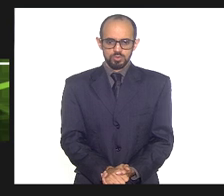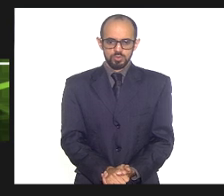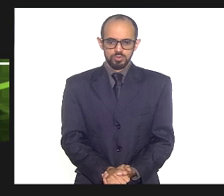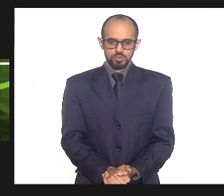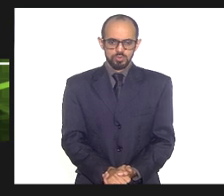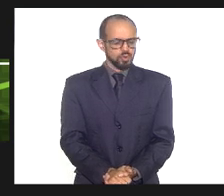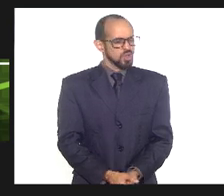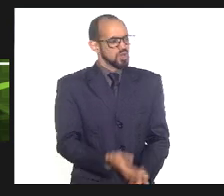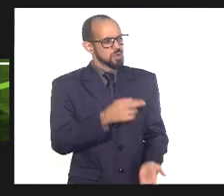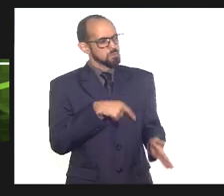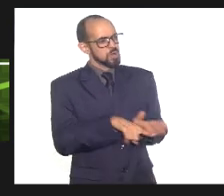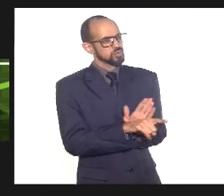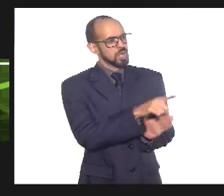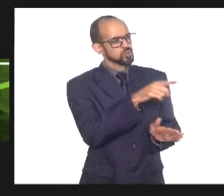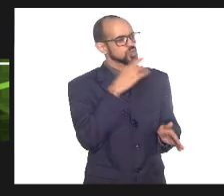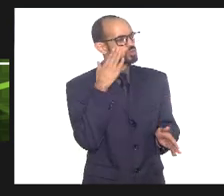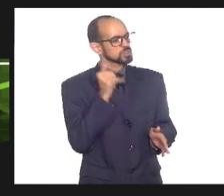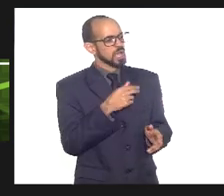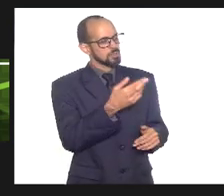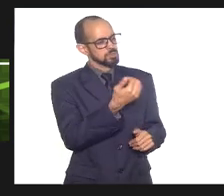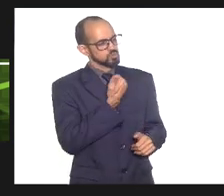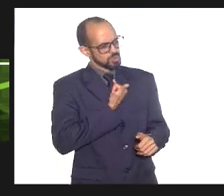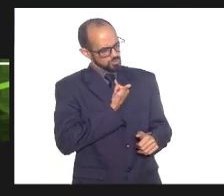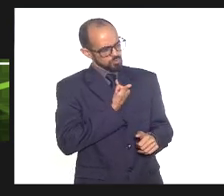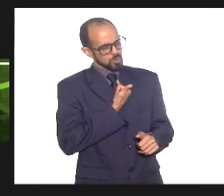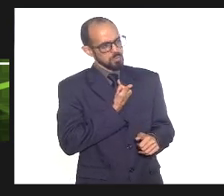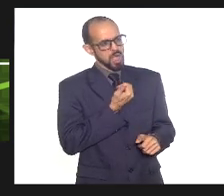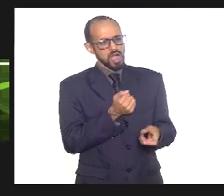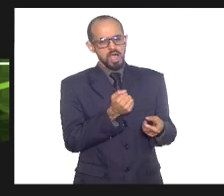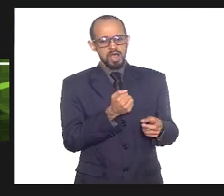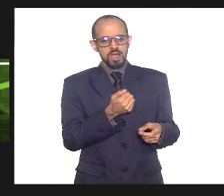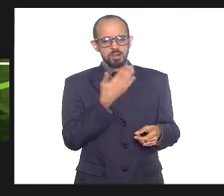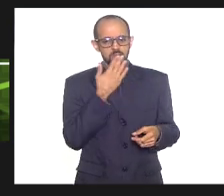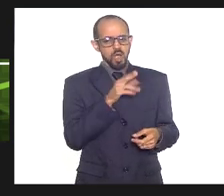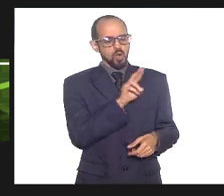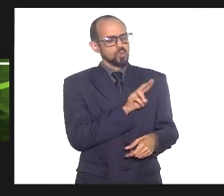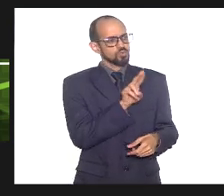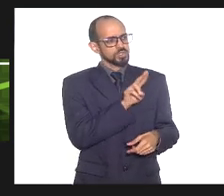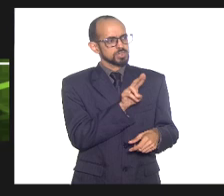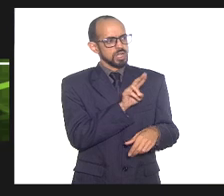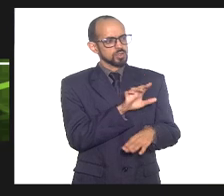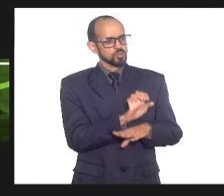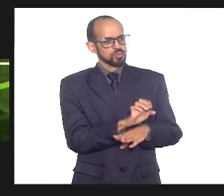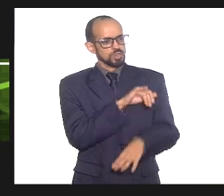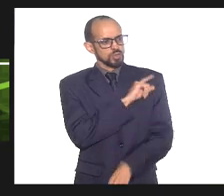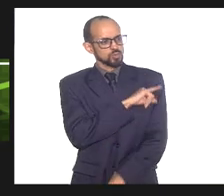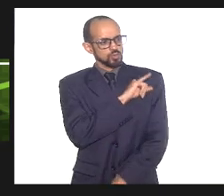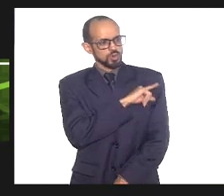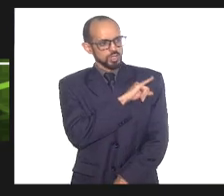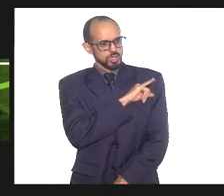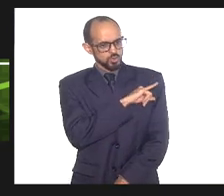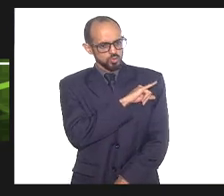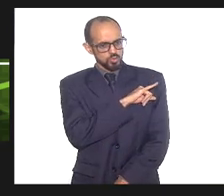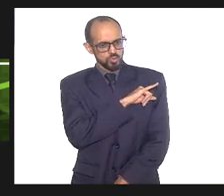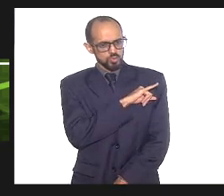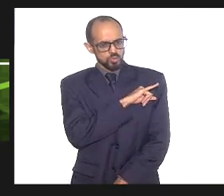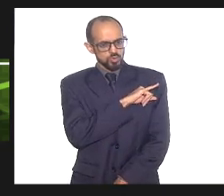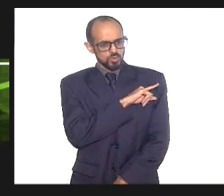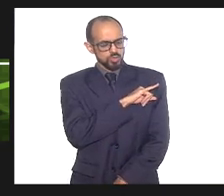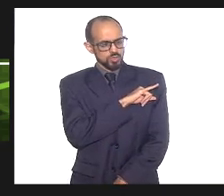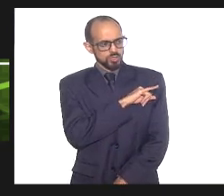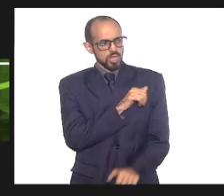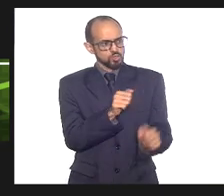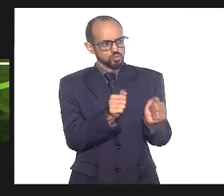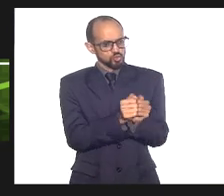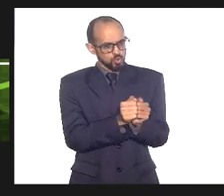O senhor sabe nos informar que universidades do Estado do Rio de Janeiro estão